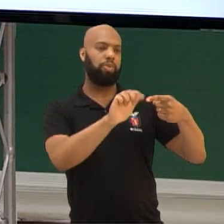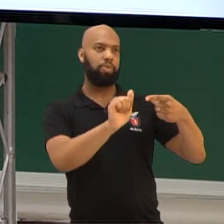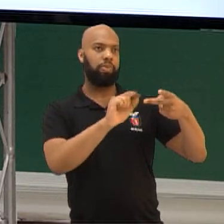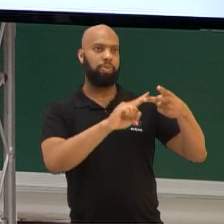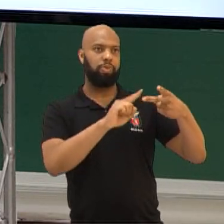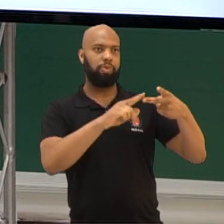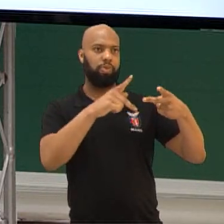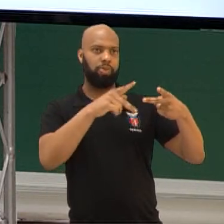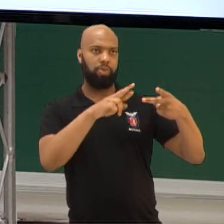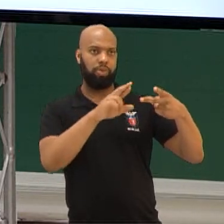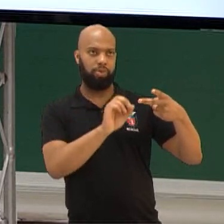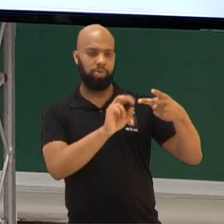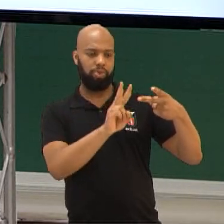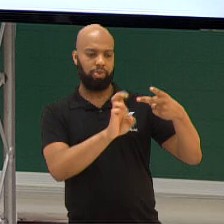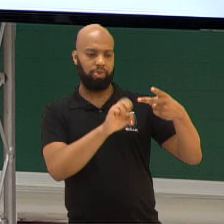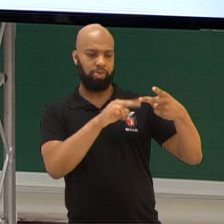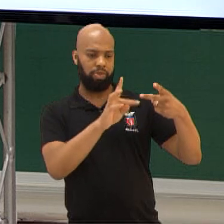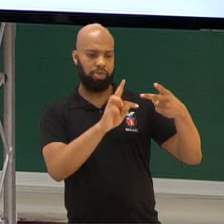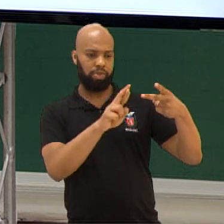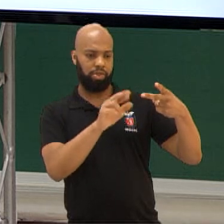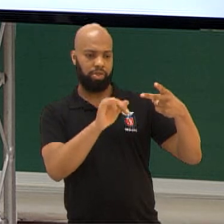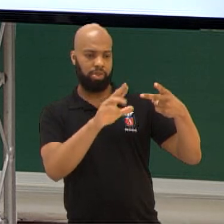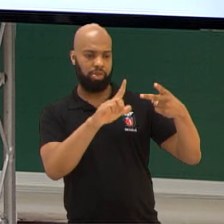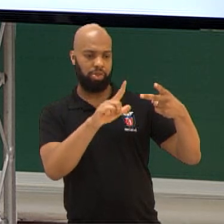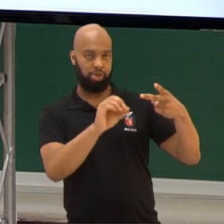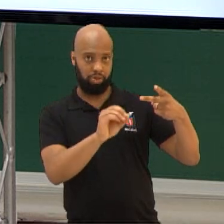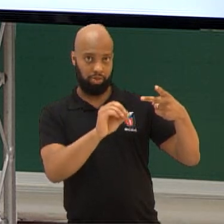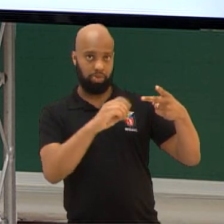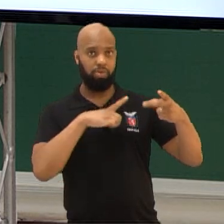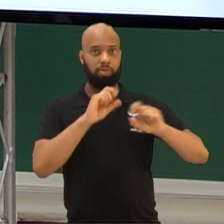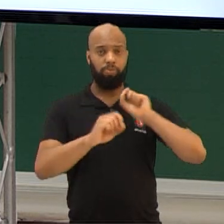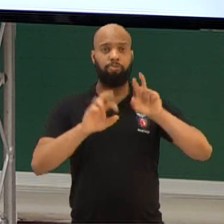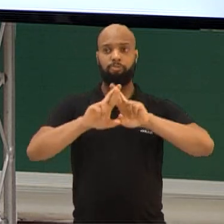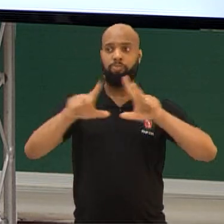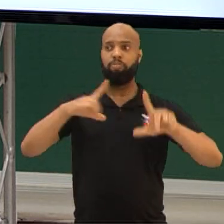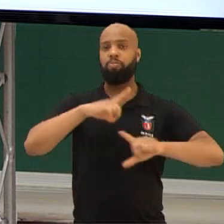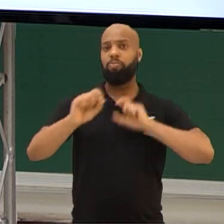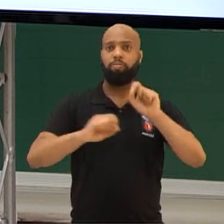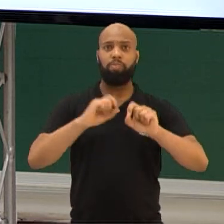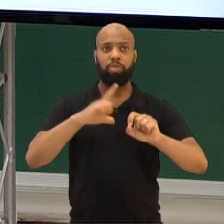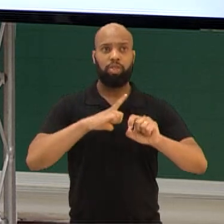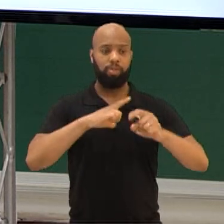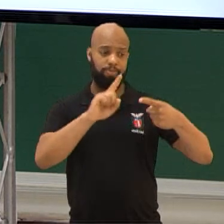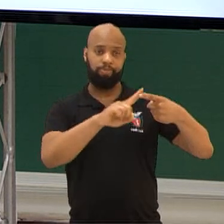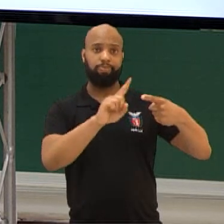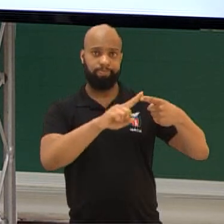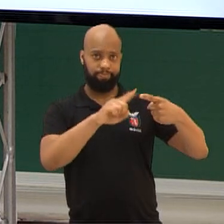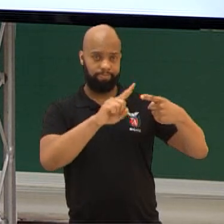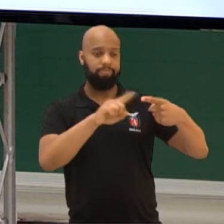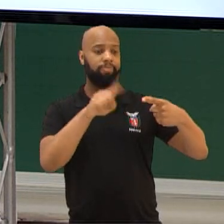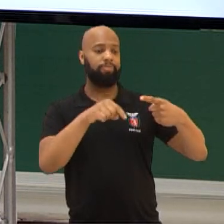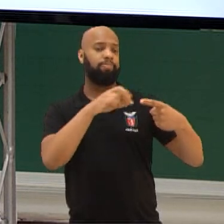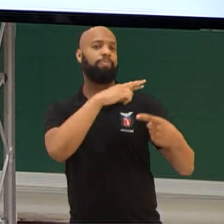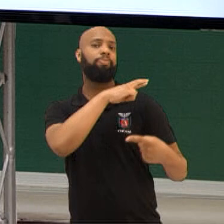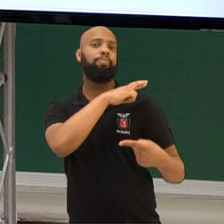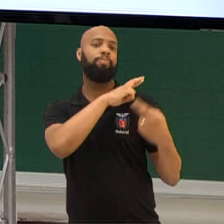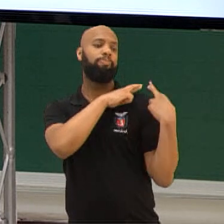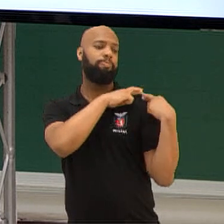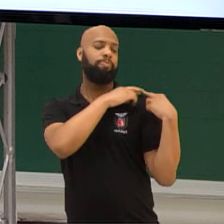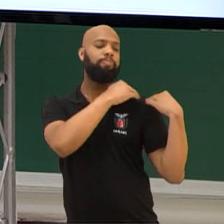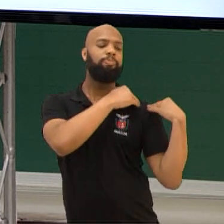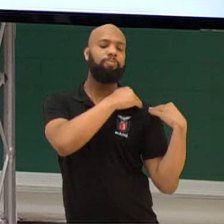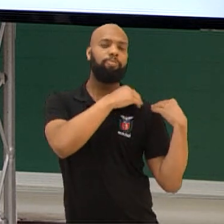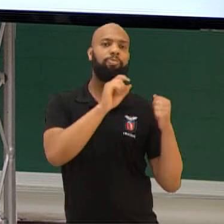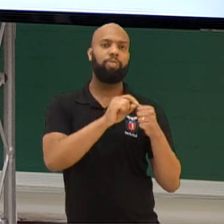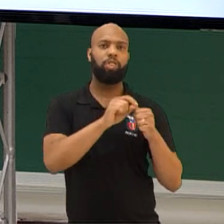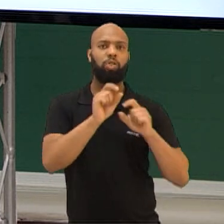que nós vamos apresentar aqui, que nós vamos ter dentro das aves, é a moela que vai ser responsável pela